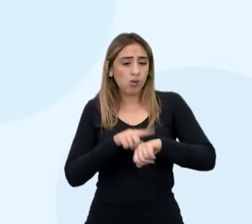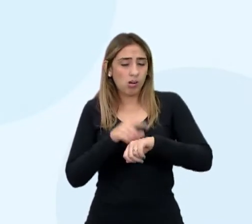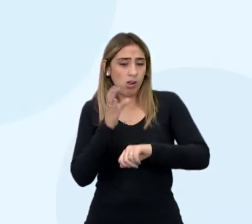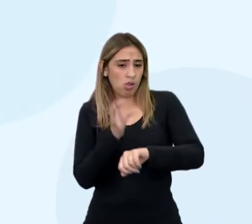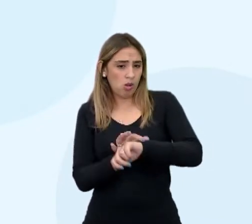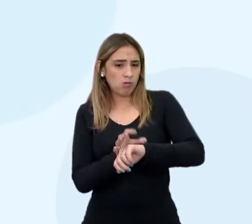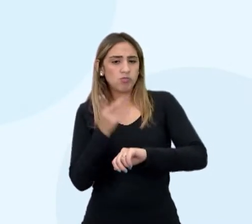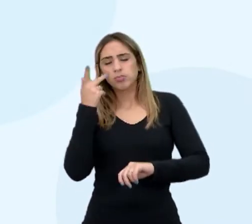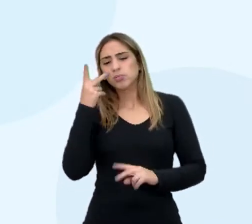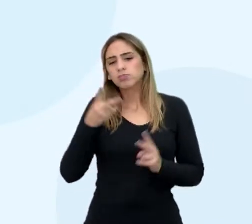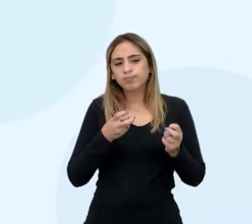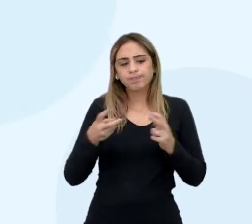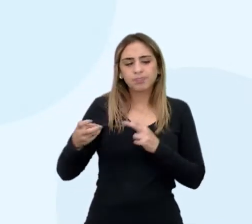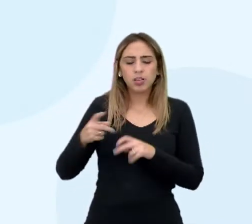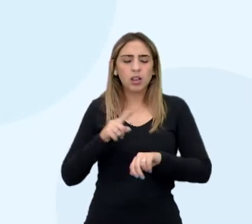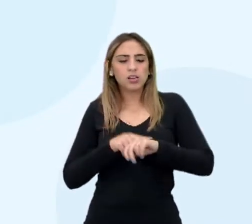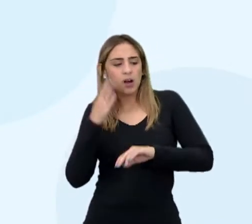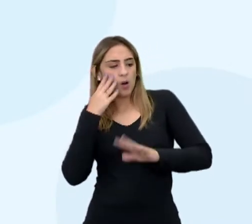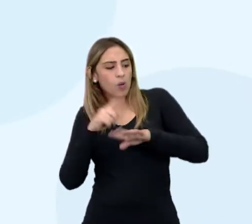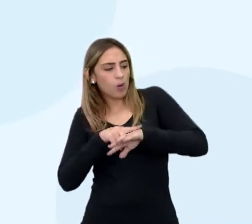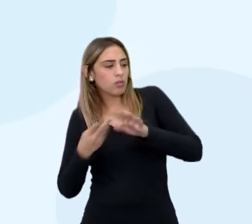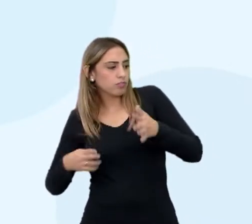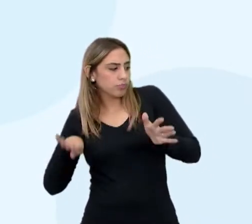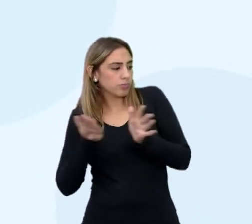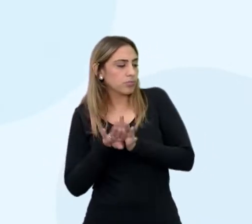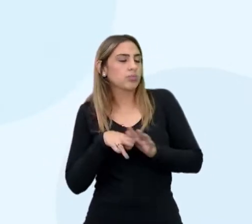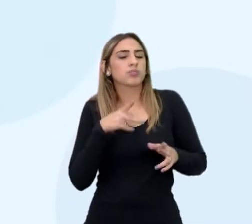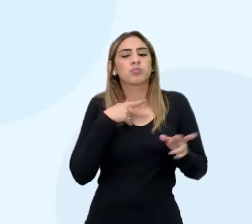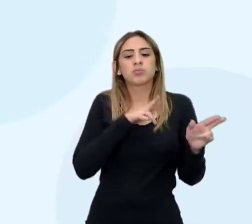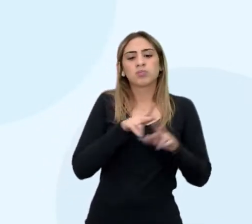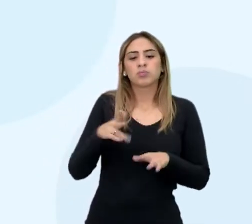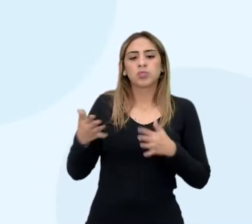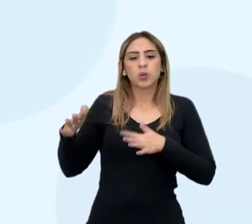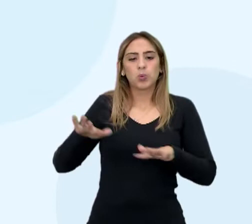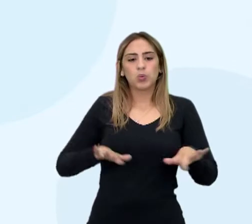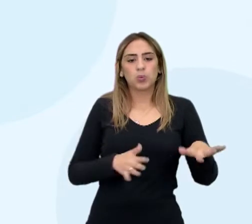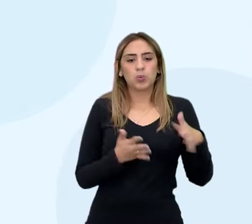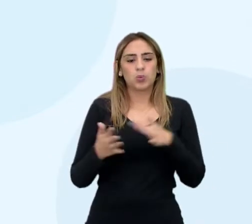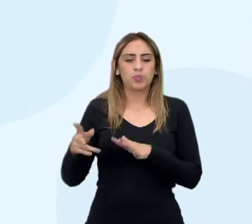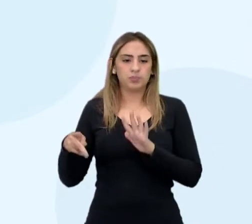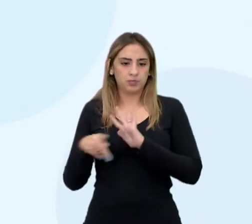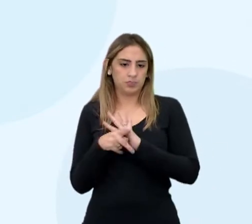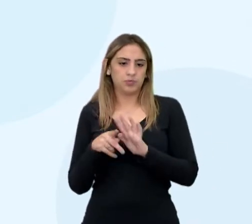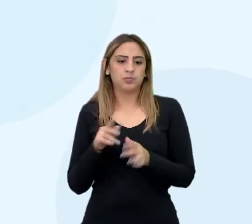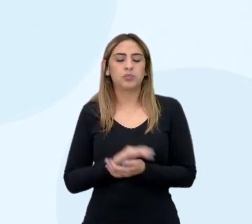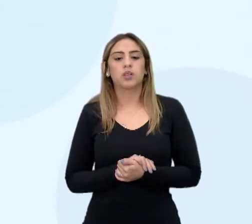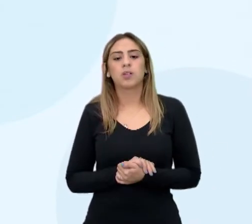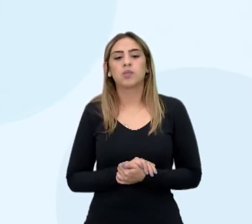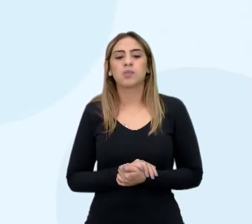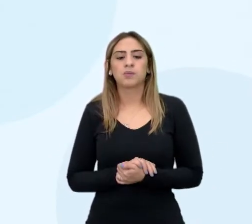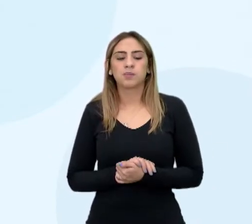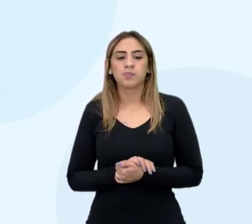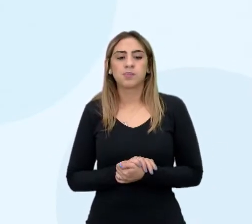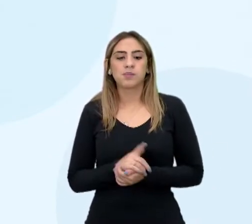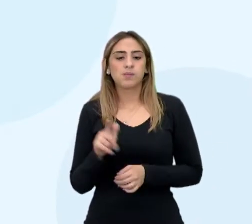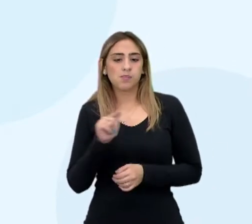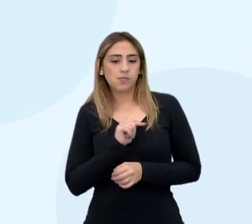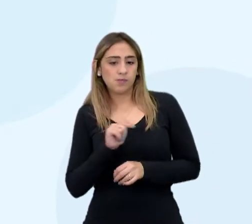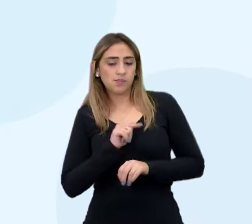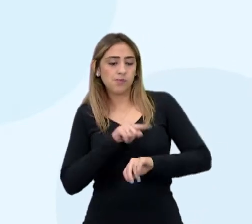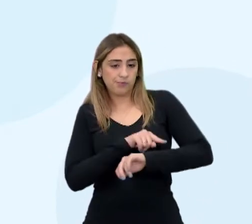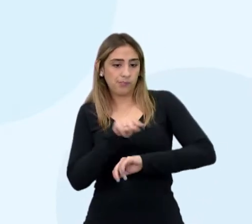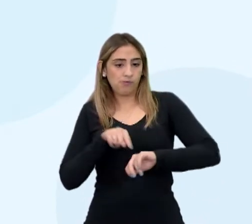possa saber exatamente a hora de chegada das várias ondas sísmicas. Atualmente, os sismógrafos possuem